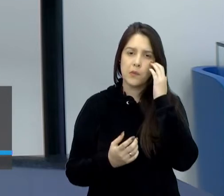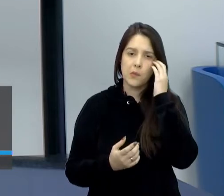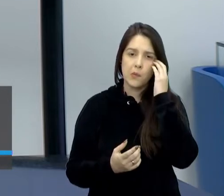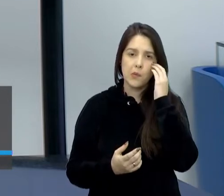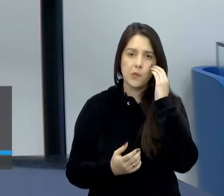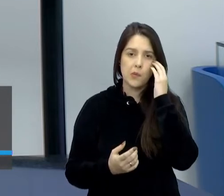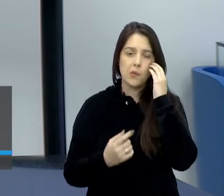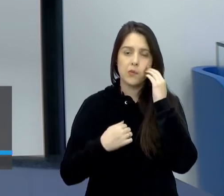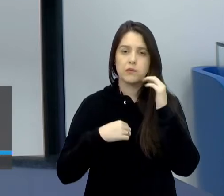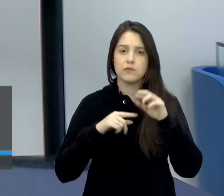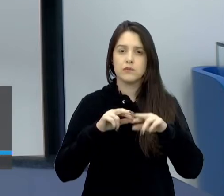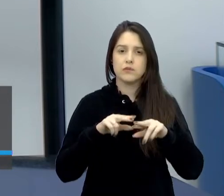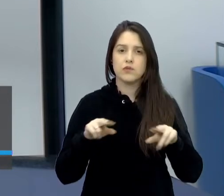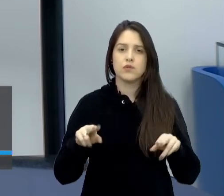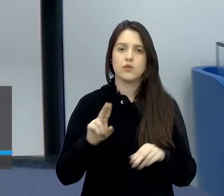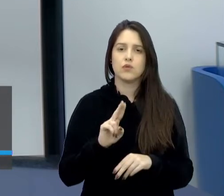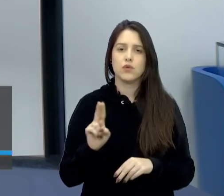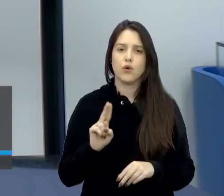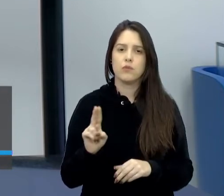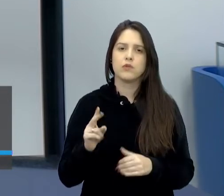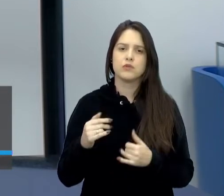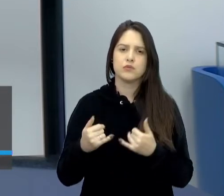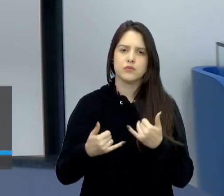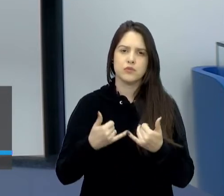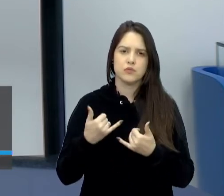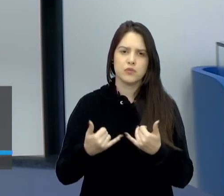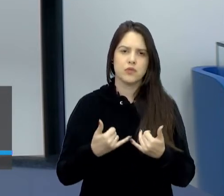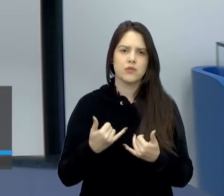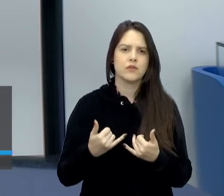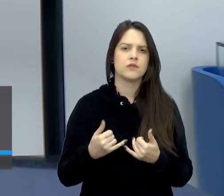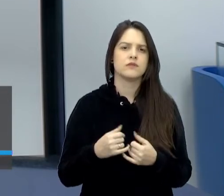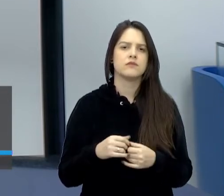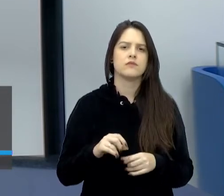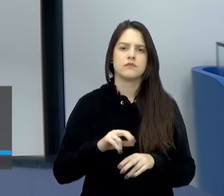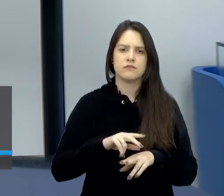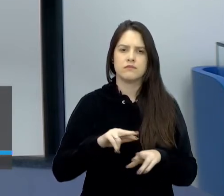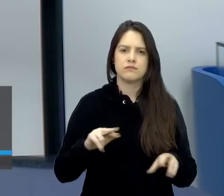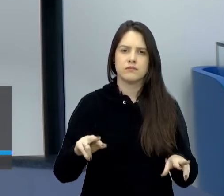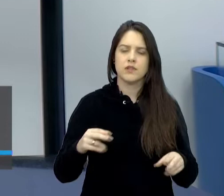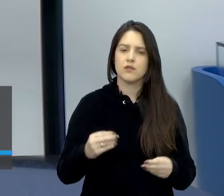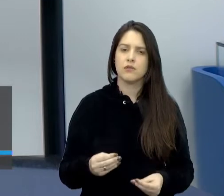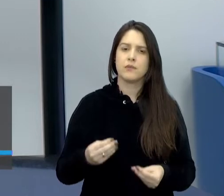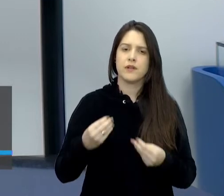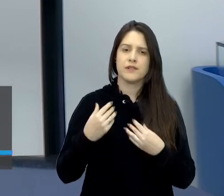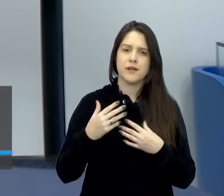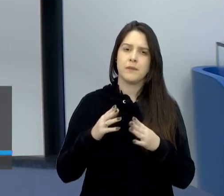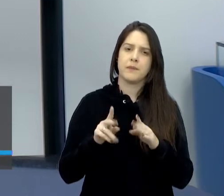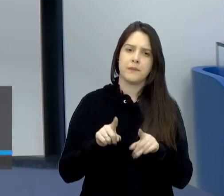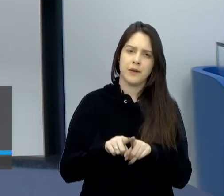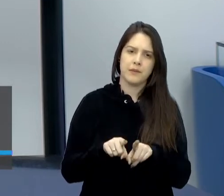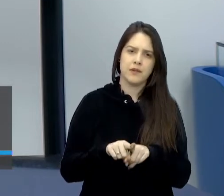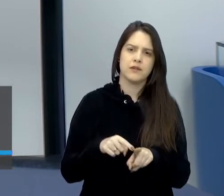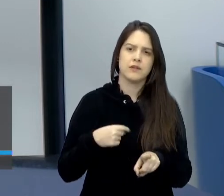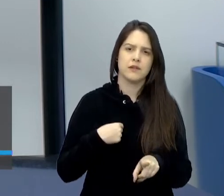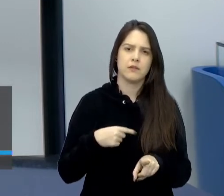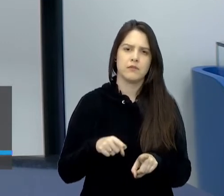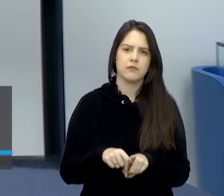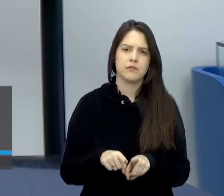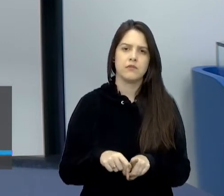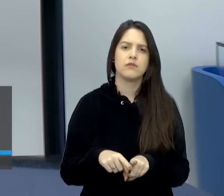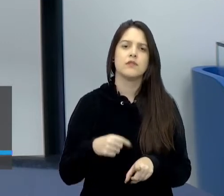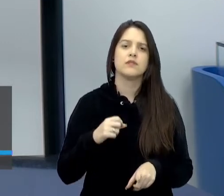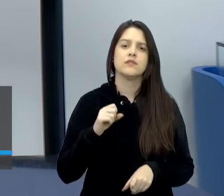eles tiverem um nome para o jogo, lá na sala do segunda série, eles vão passar para mim, eles ainda não têm esse nome. Assim que eles